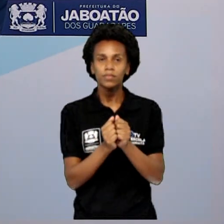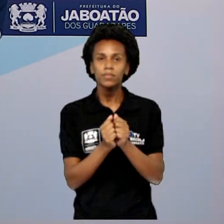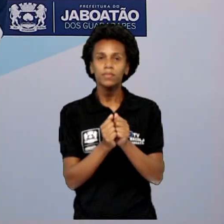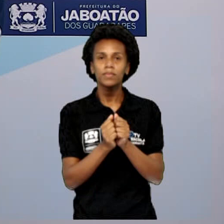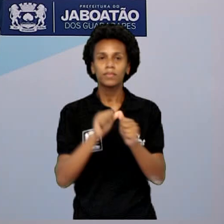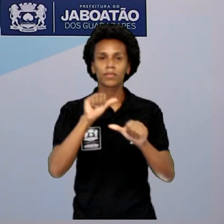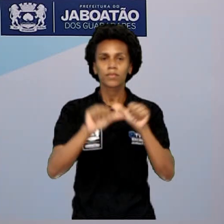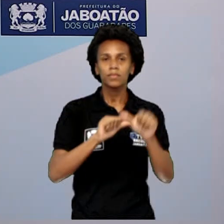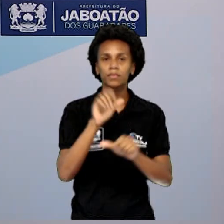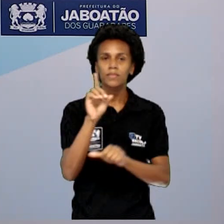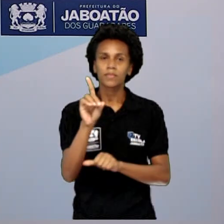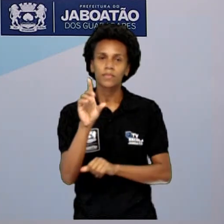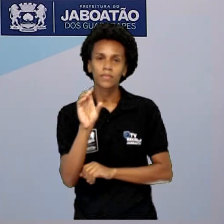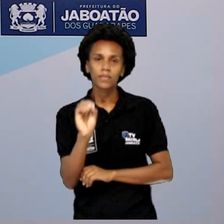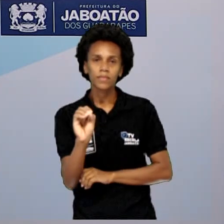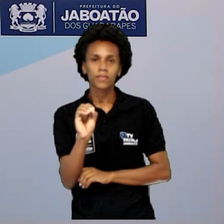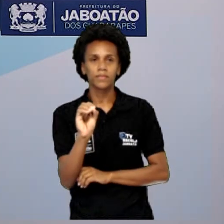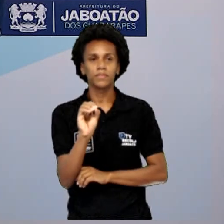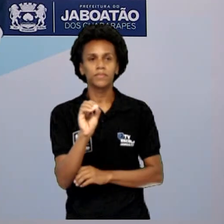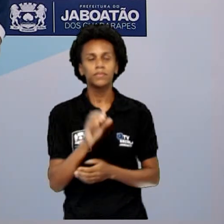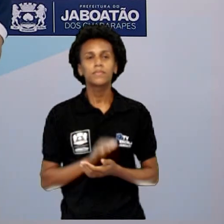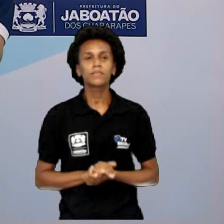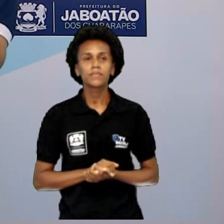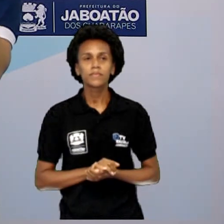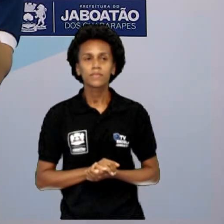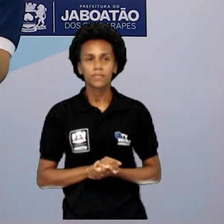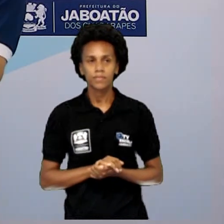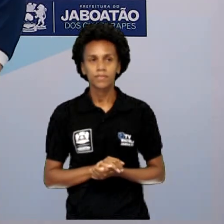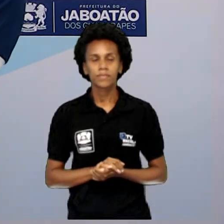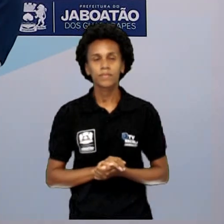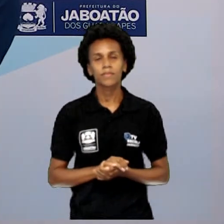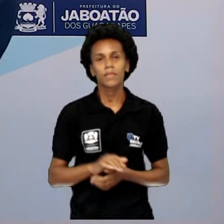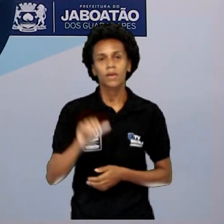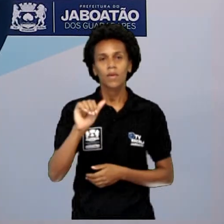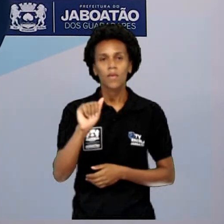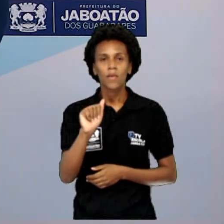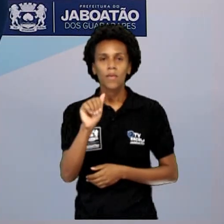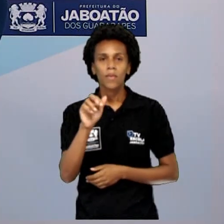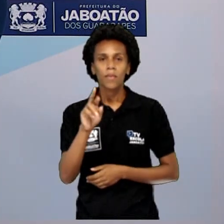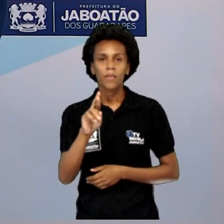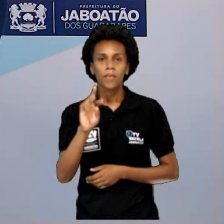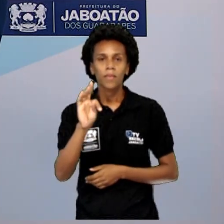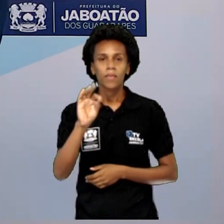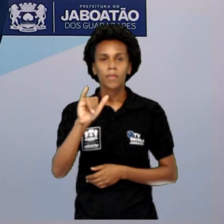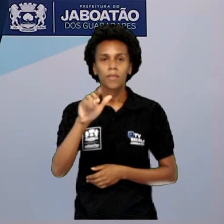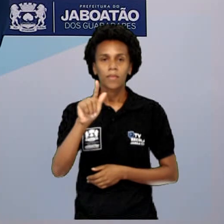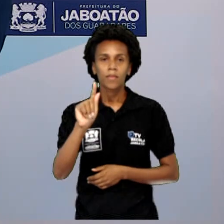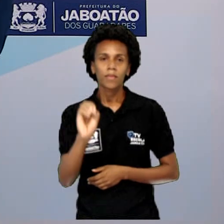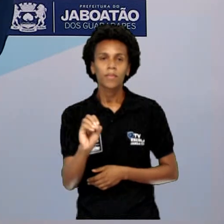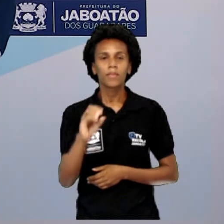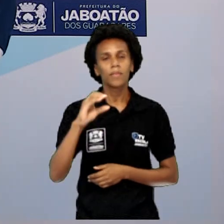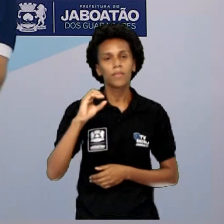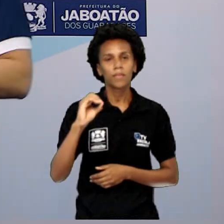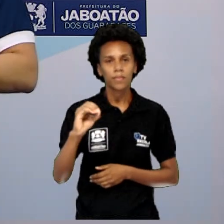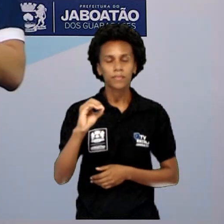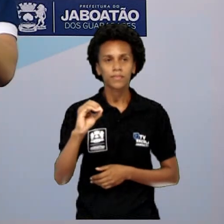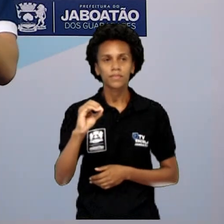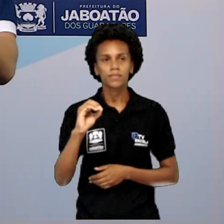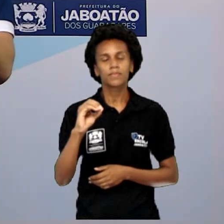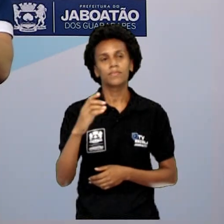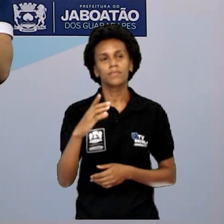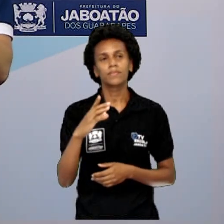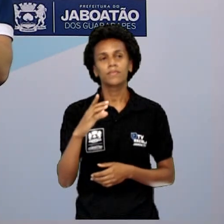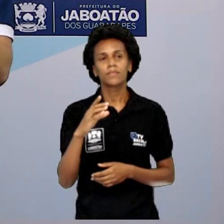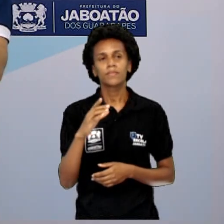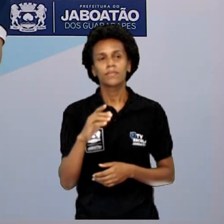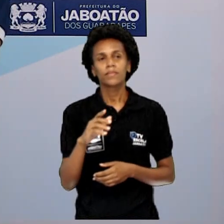de e o artigo o. Esse artigo o é o determinante que faz uma relação com o infeliz, enquanto o de é uma preposição